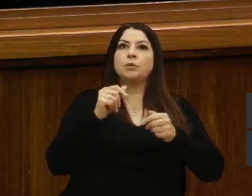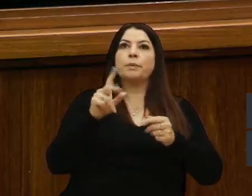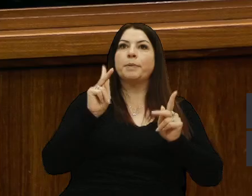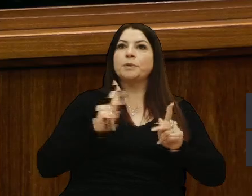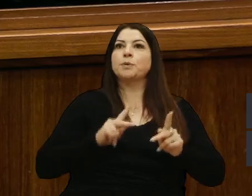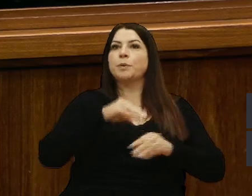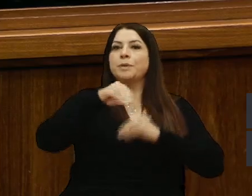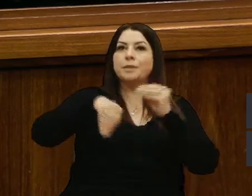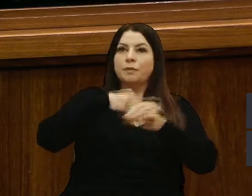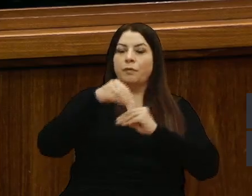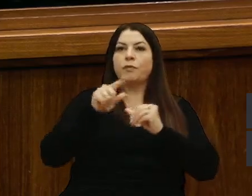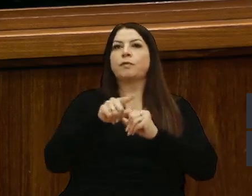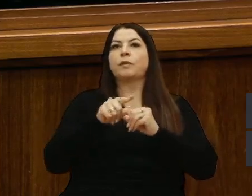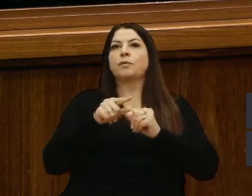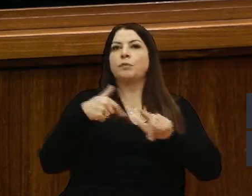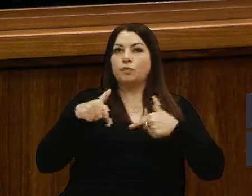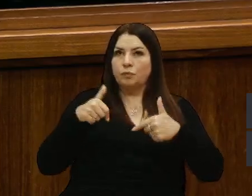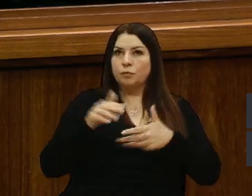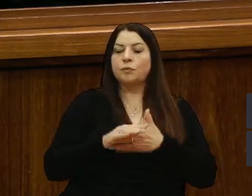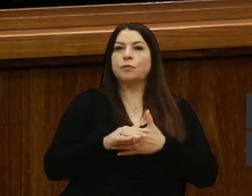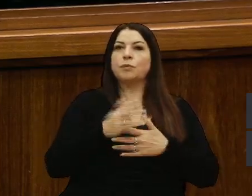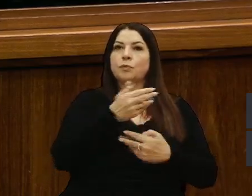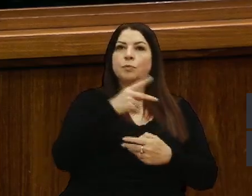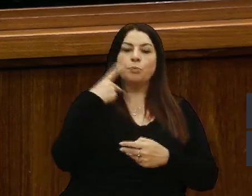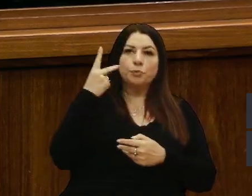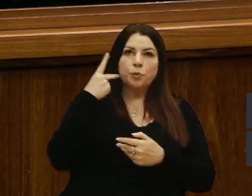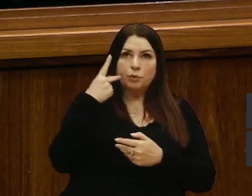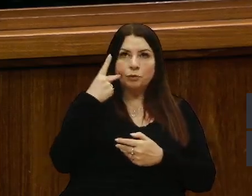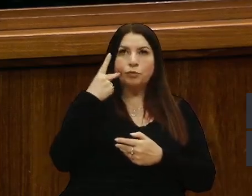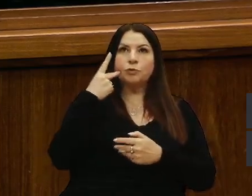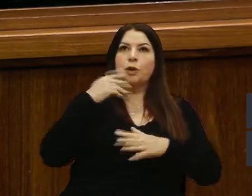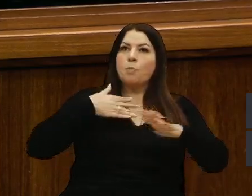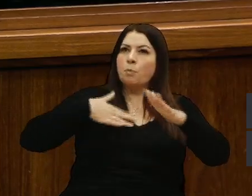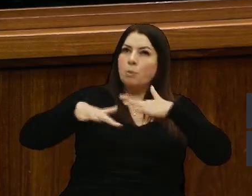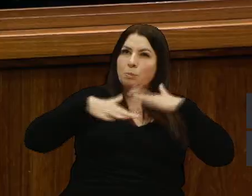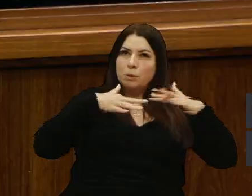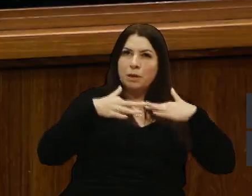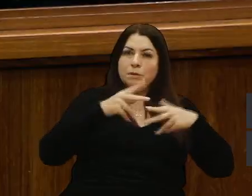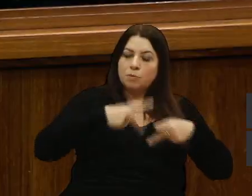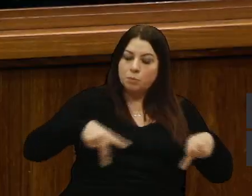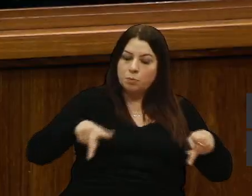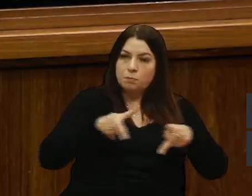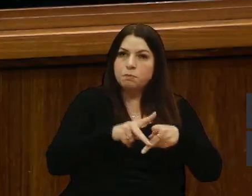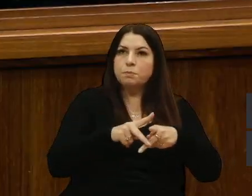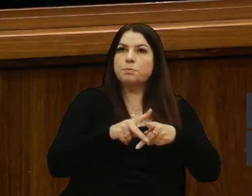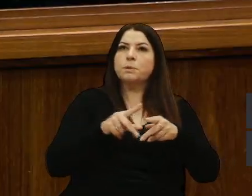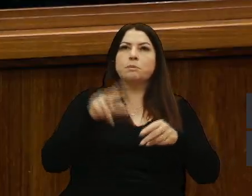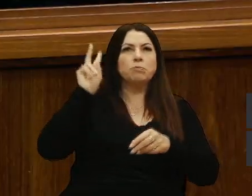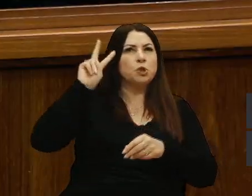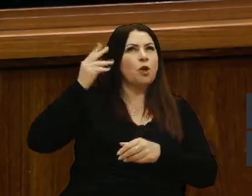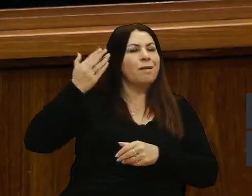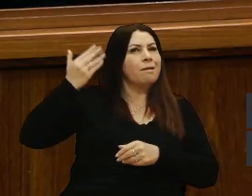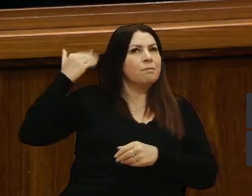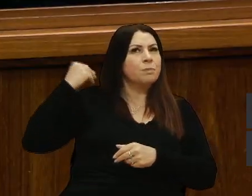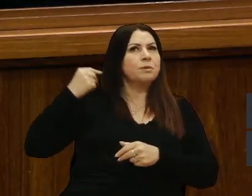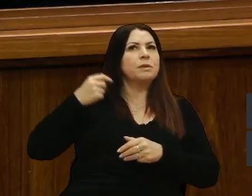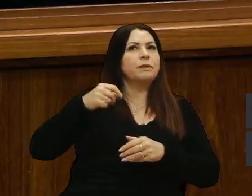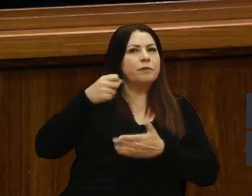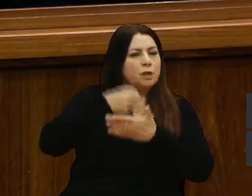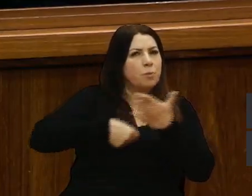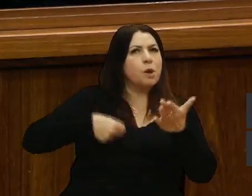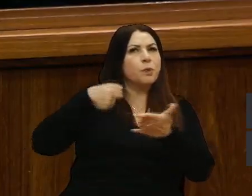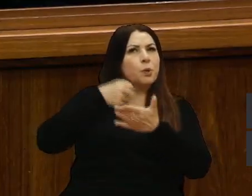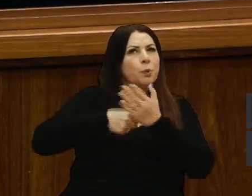da nossa atuação política, da nossa mobilização popular, que historicamente travaram essa